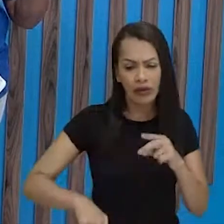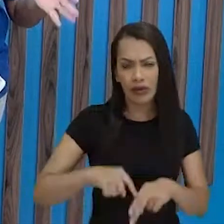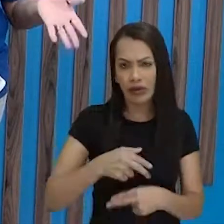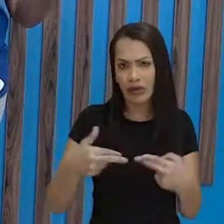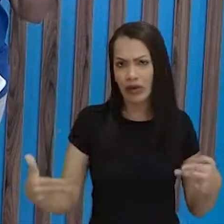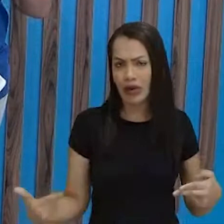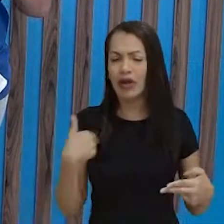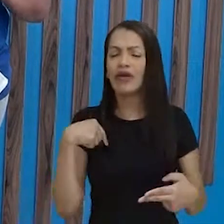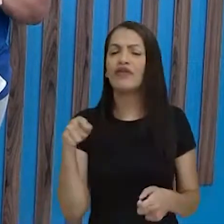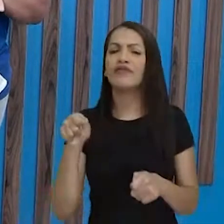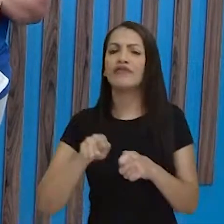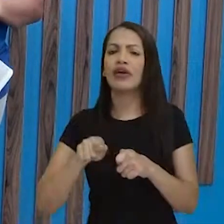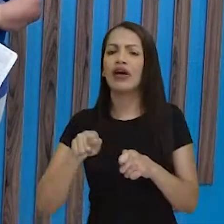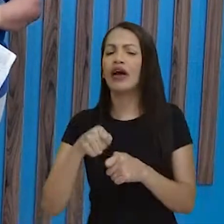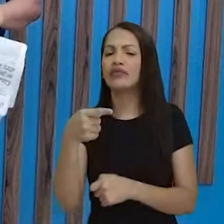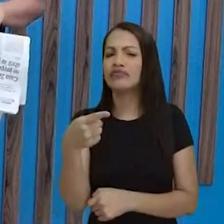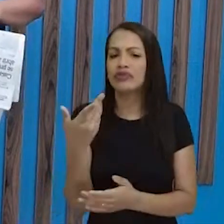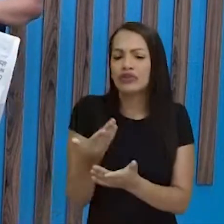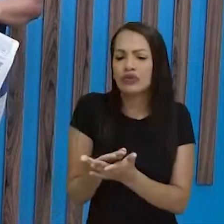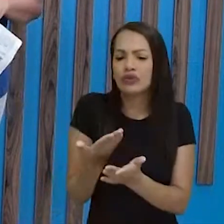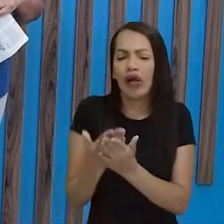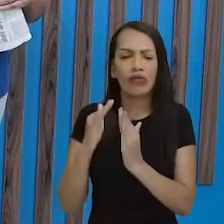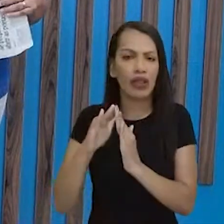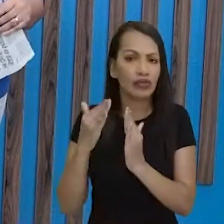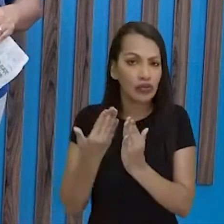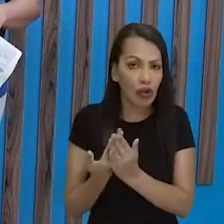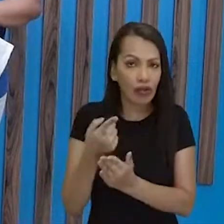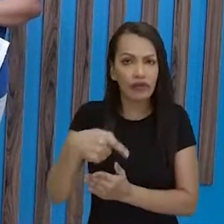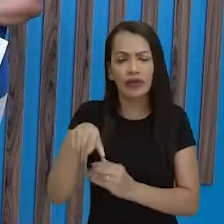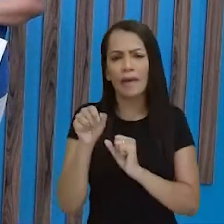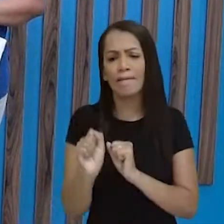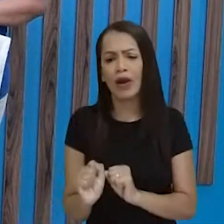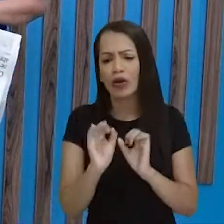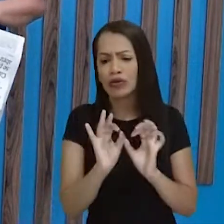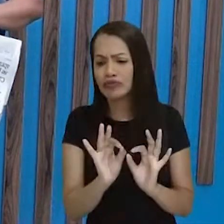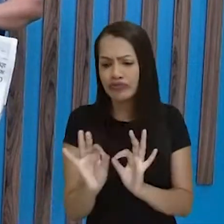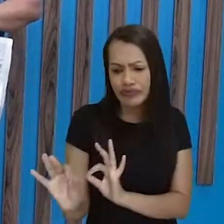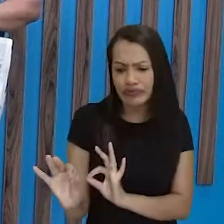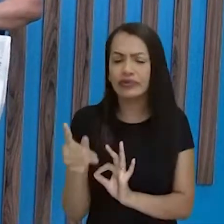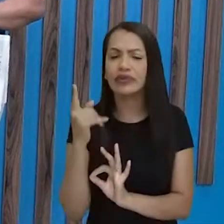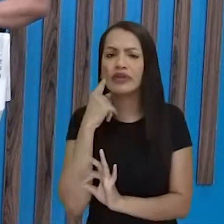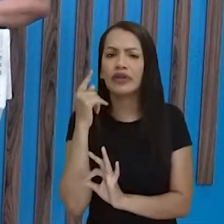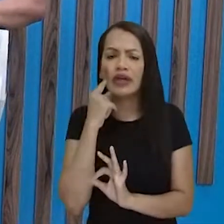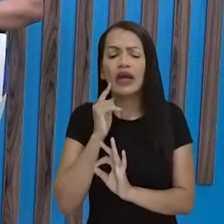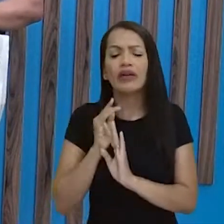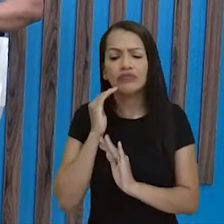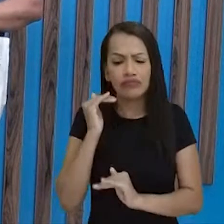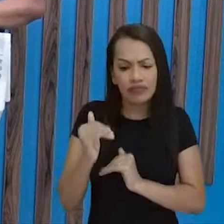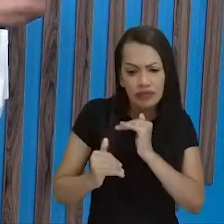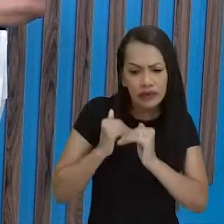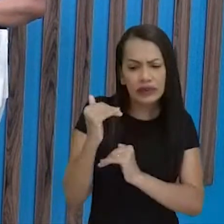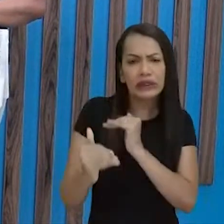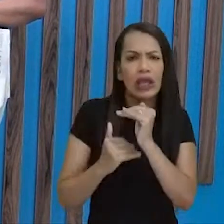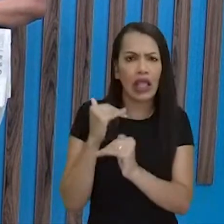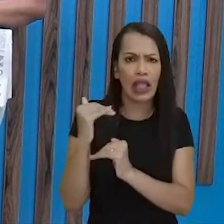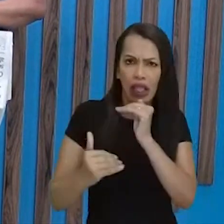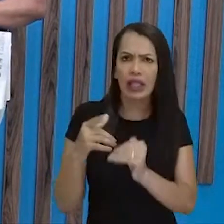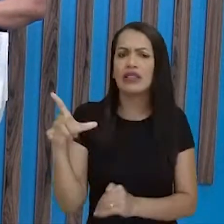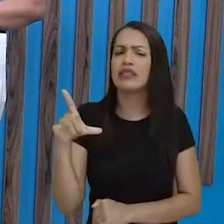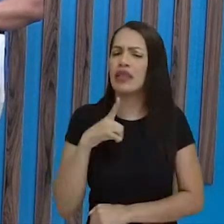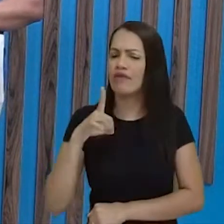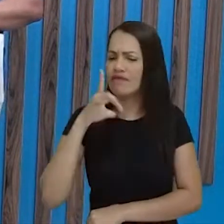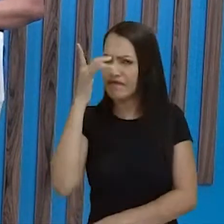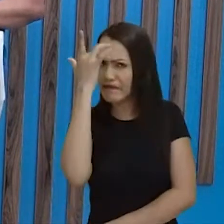na escola e vocês vão aí poder, através das aulas aqui da Escola Digital, vocês terão